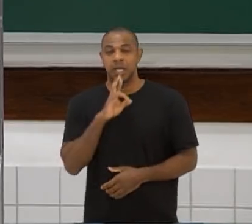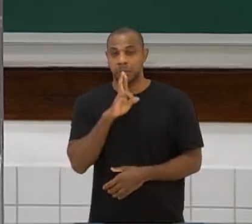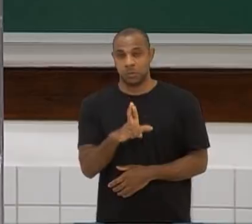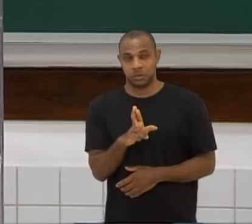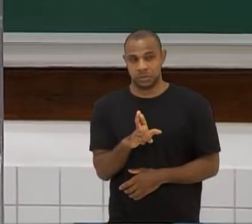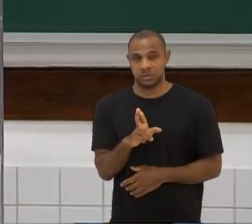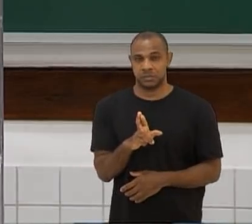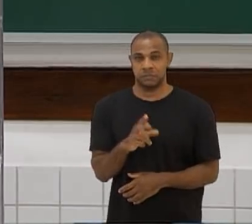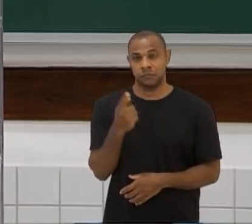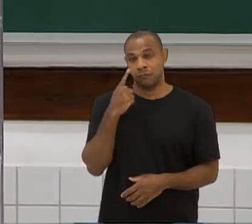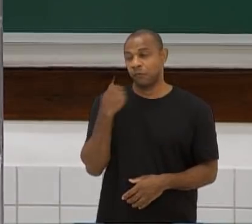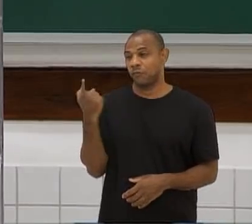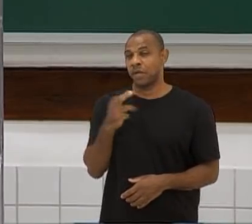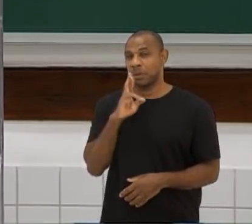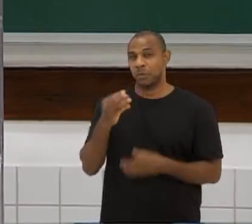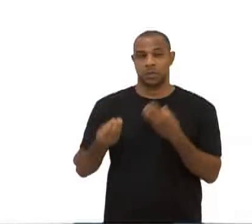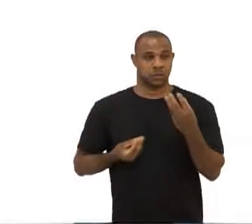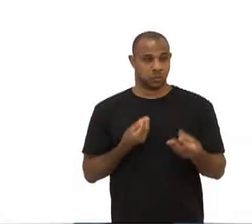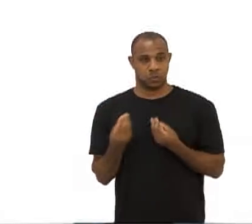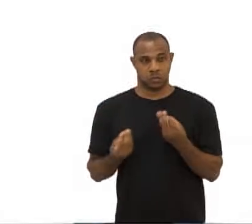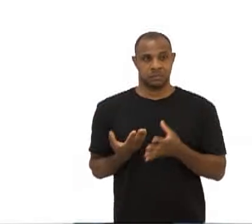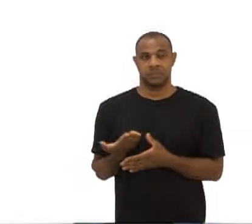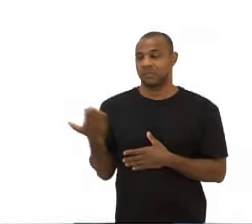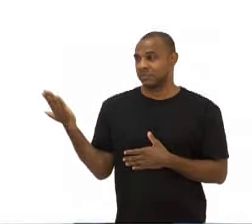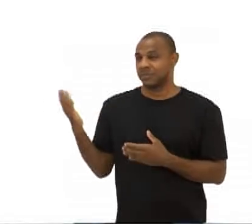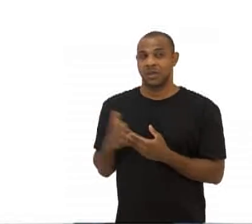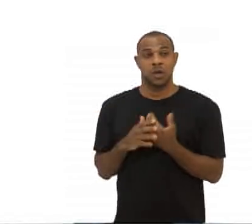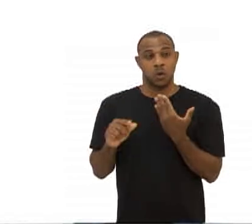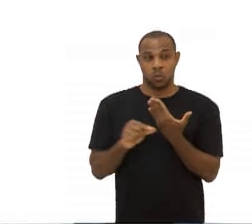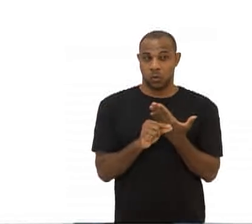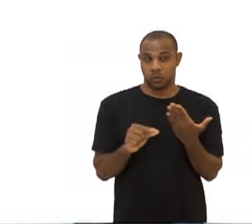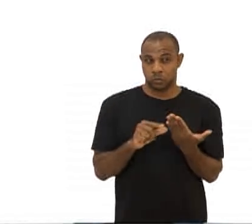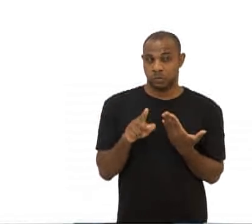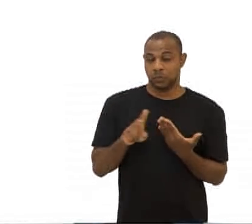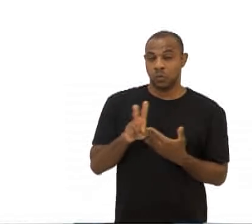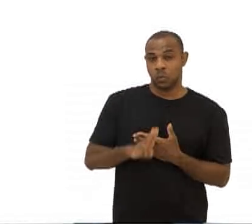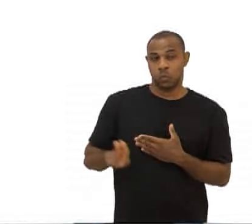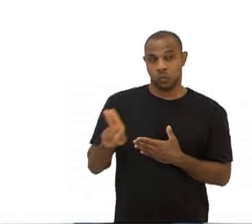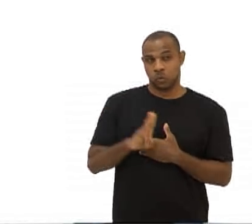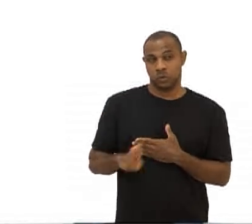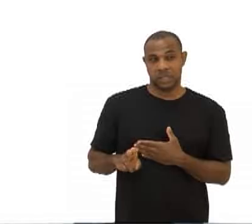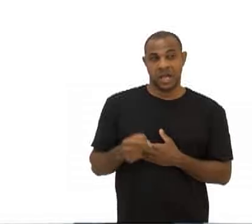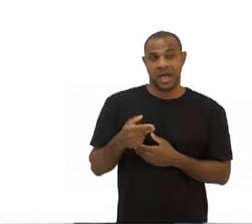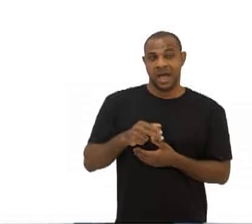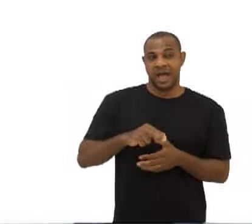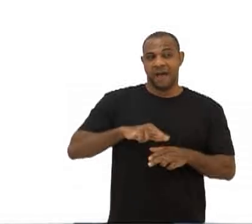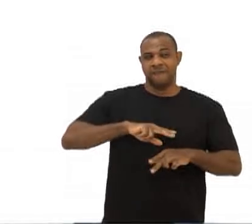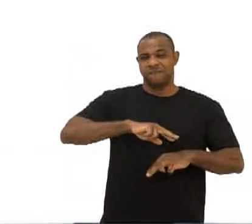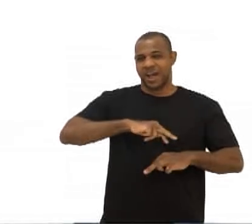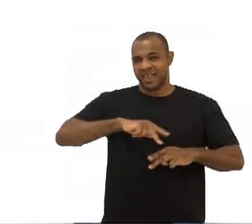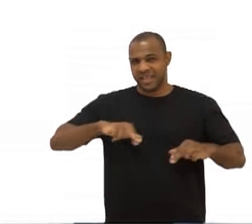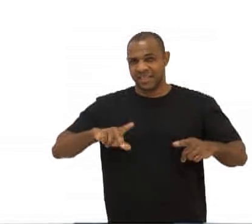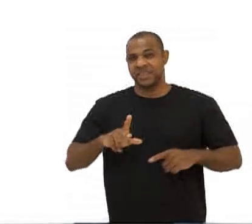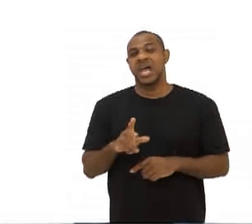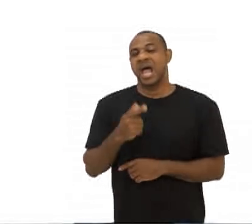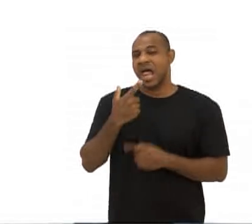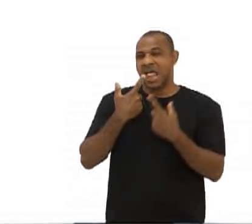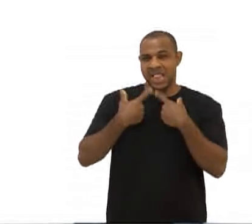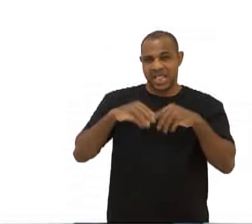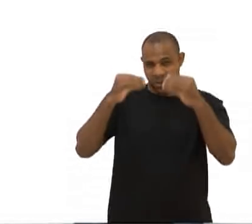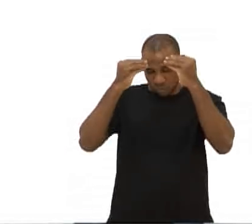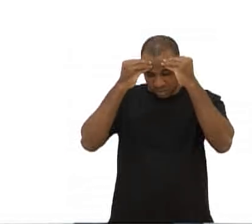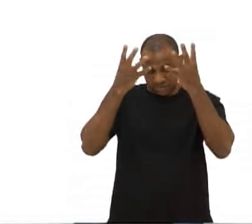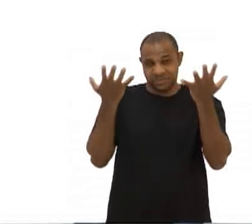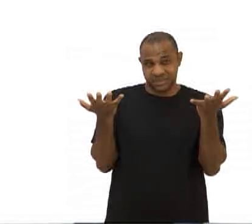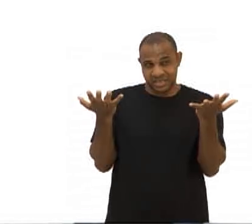Respondeu? Vamos conferir então? O autor, professora, usa a variante linguística regional